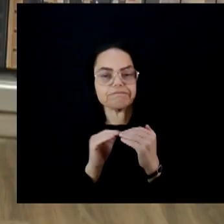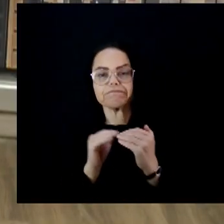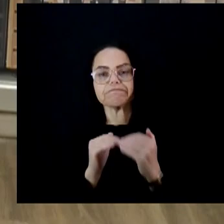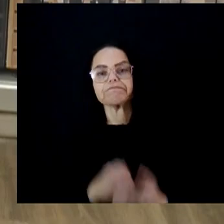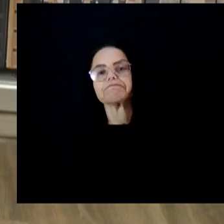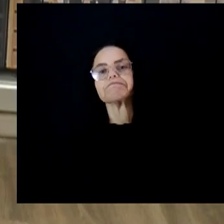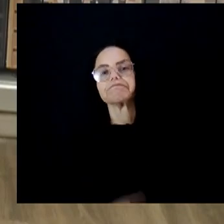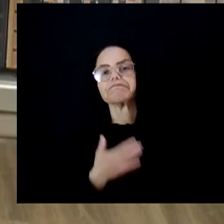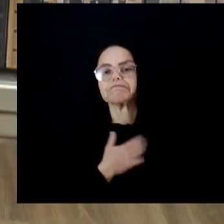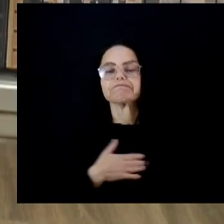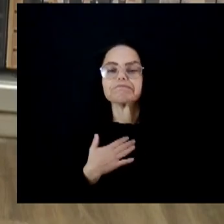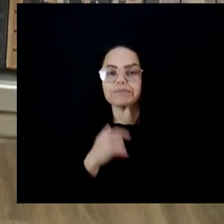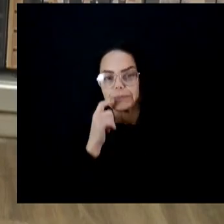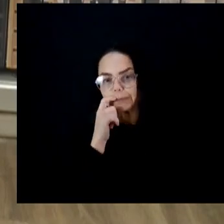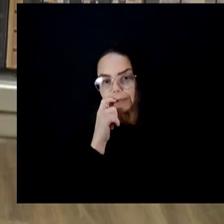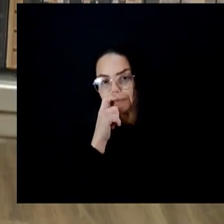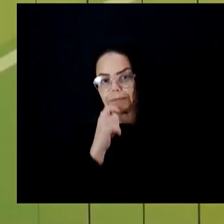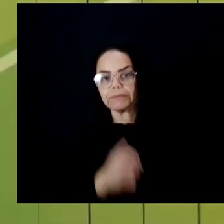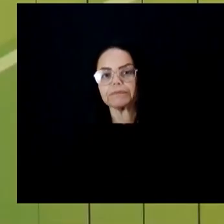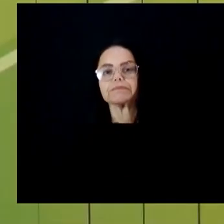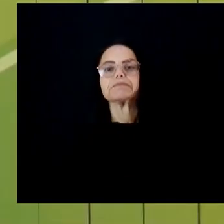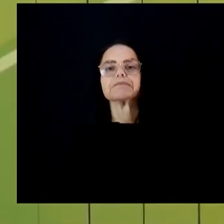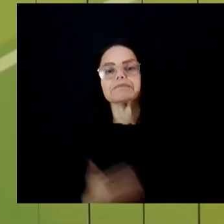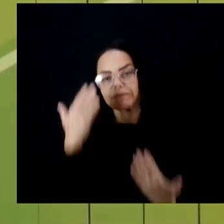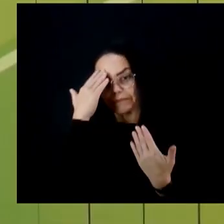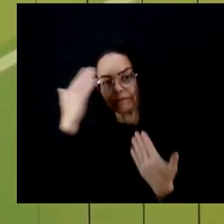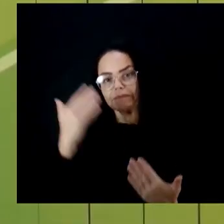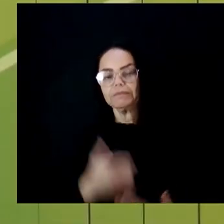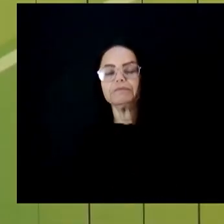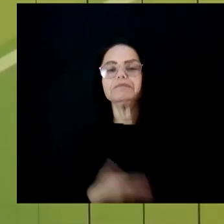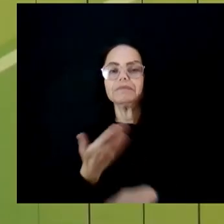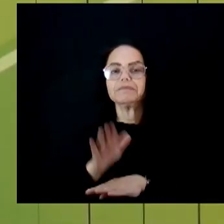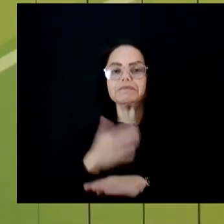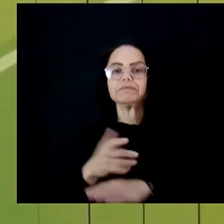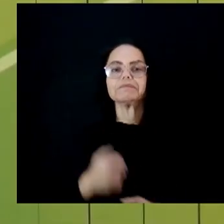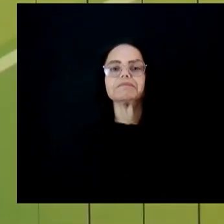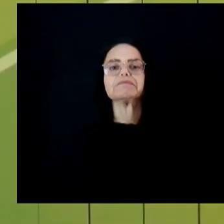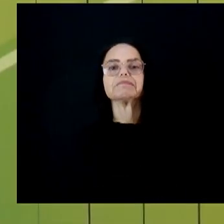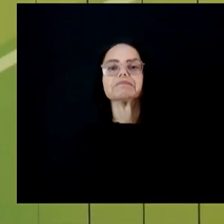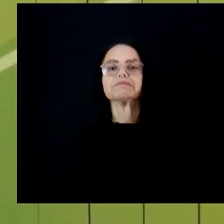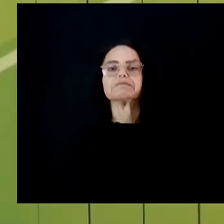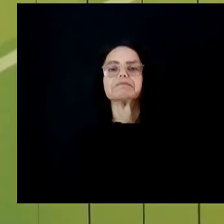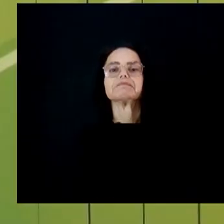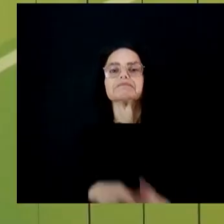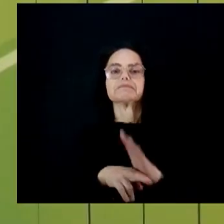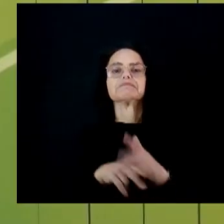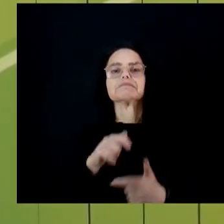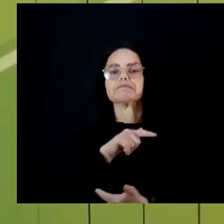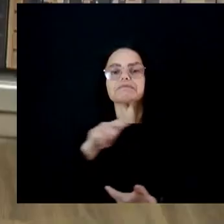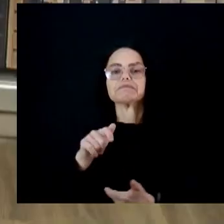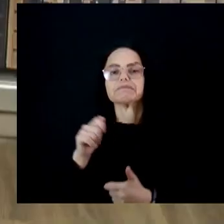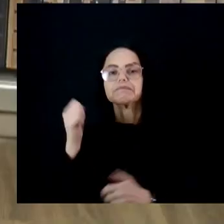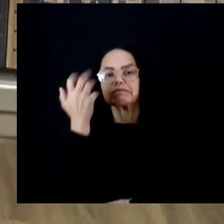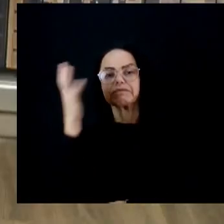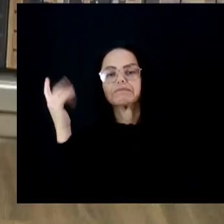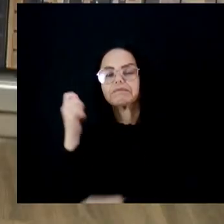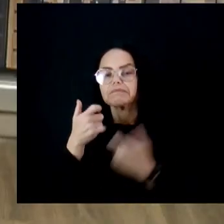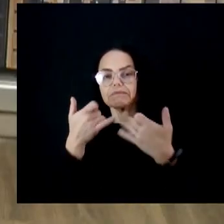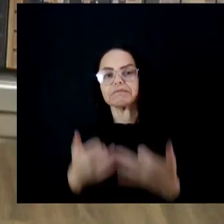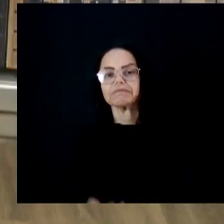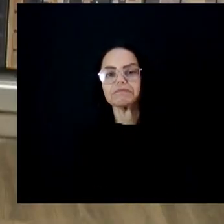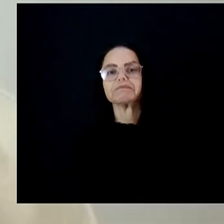gostaríamos. José, muito obrigada pela participação aqui no programa, no Giro Ambiental, por trazer esses esclarecimentos para a gente.